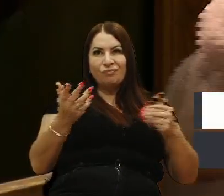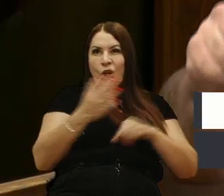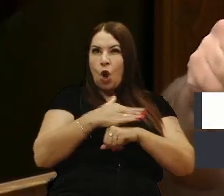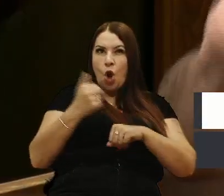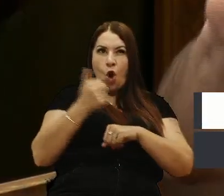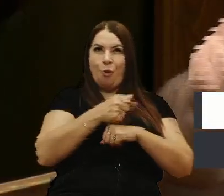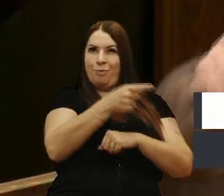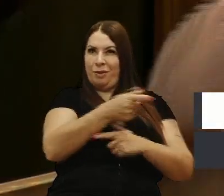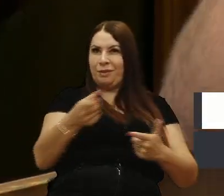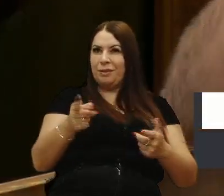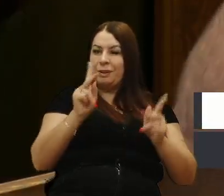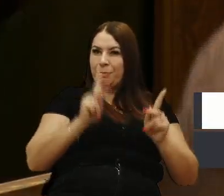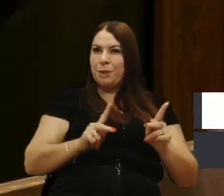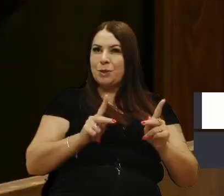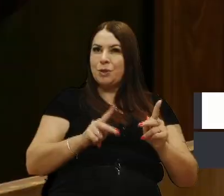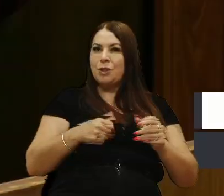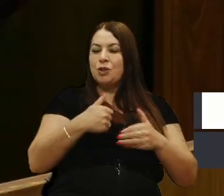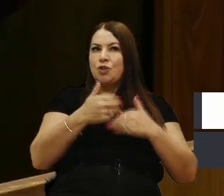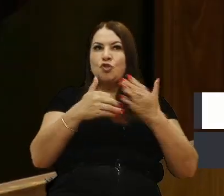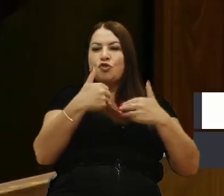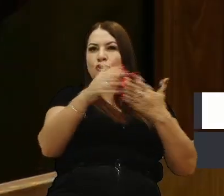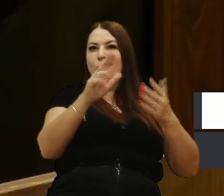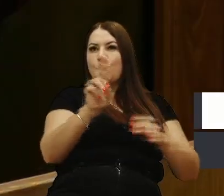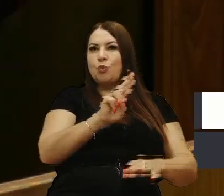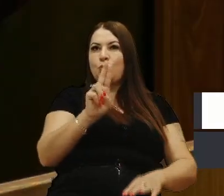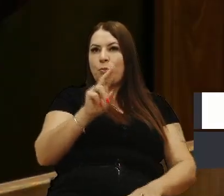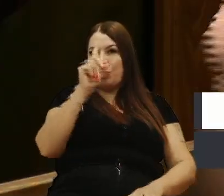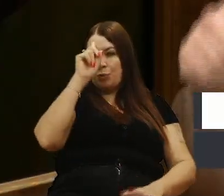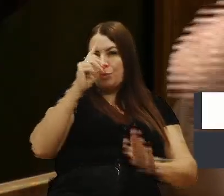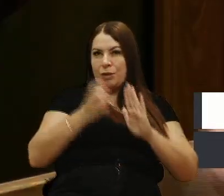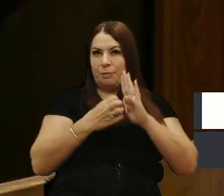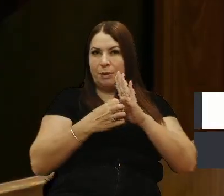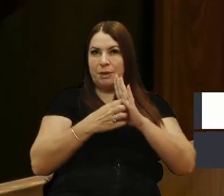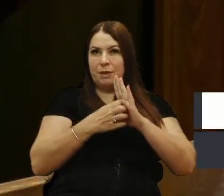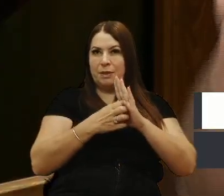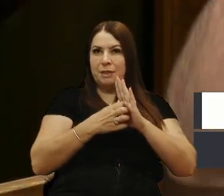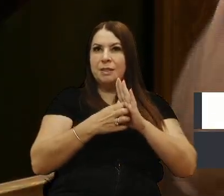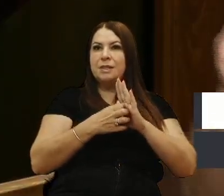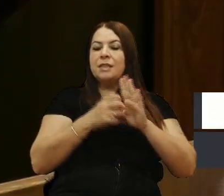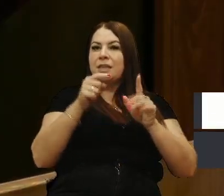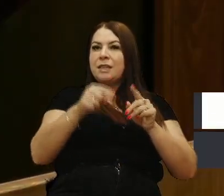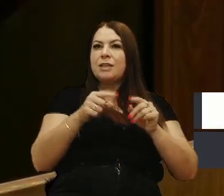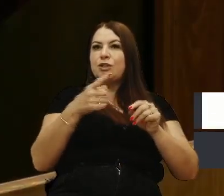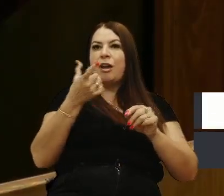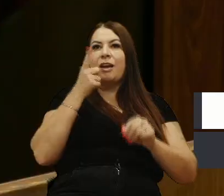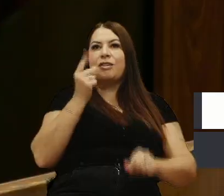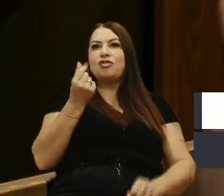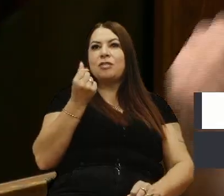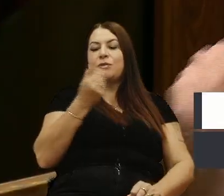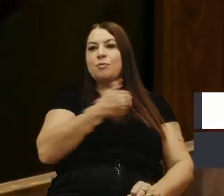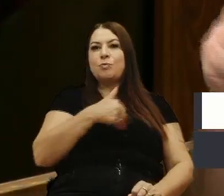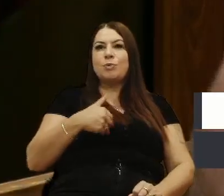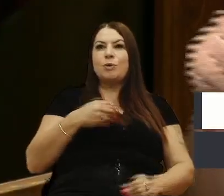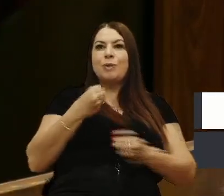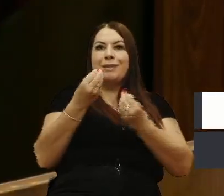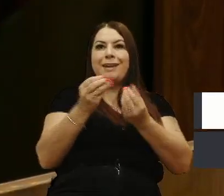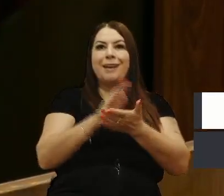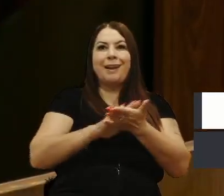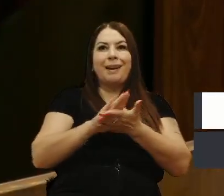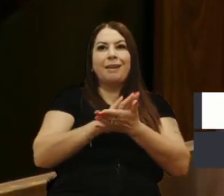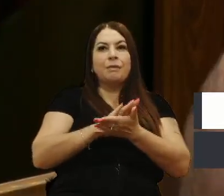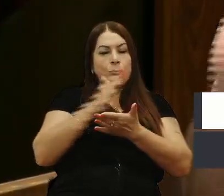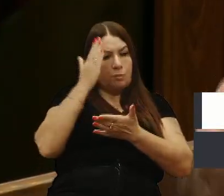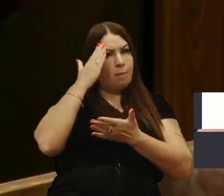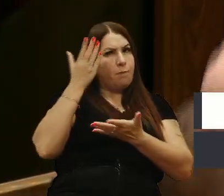que existiam pessoas que jogam o nome do empresário na lama, que querem só ganhar dinheiro público e não entregar nada. Eu sabia